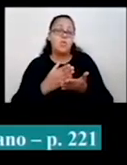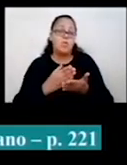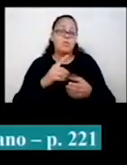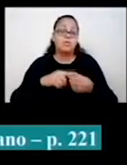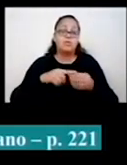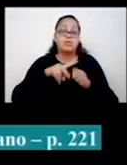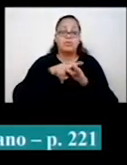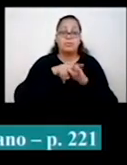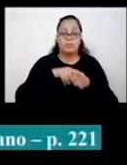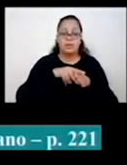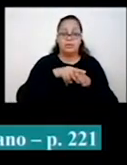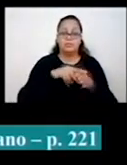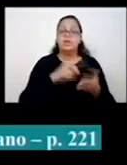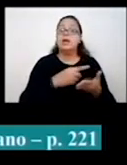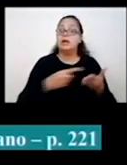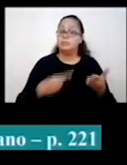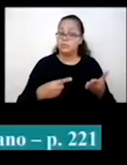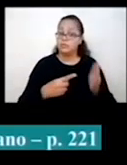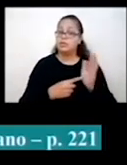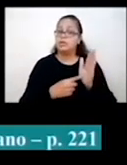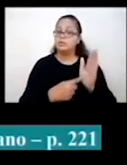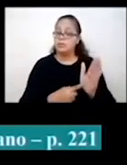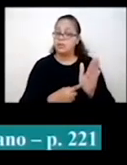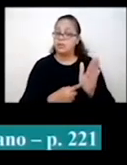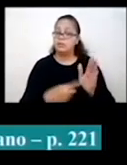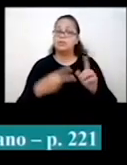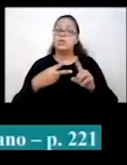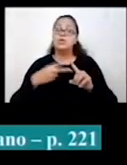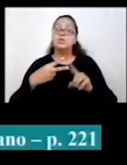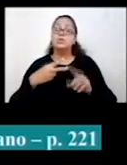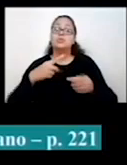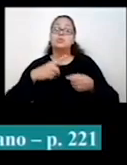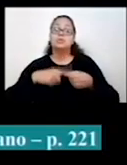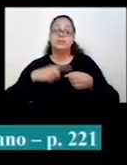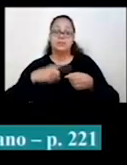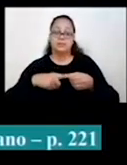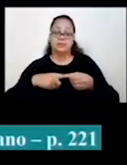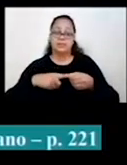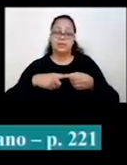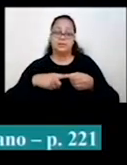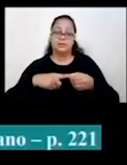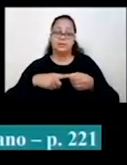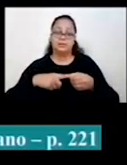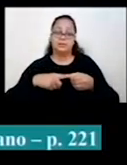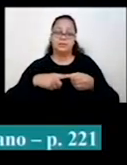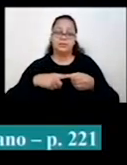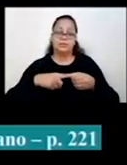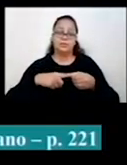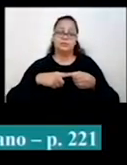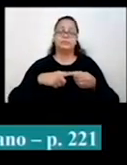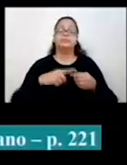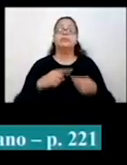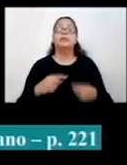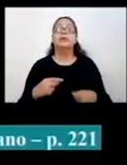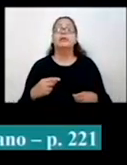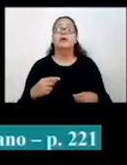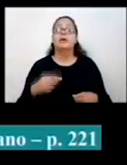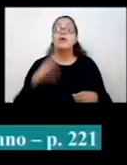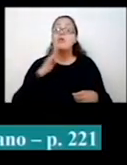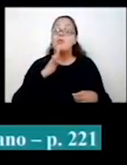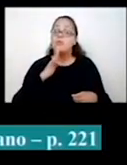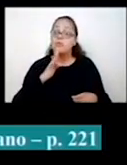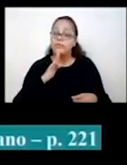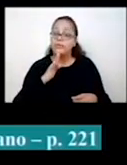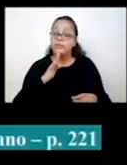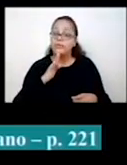certo? A apostila ela traz a exemplo aí duas cidades para discutir a questão aí do sítio urbano e da situação urbana.